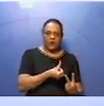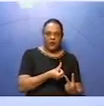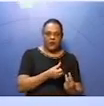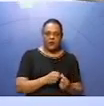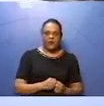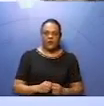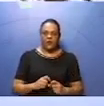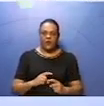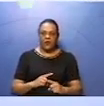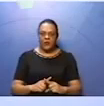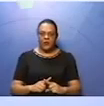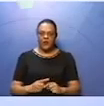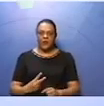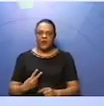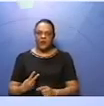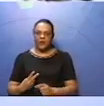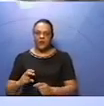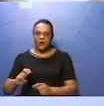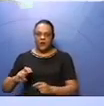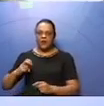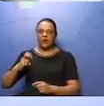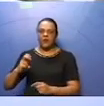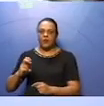vezes o 2 elevado à quinta daqui.